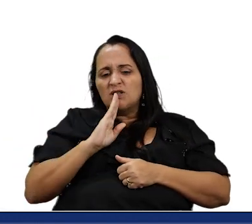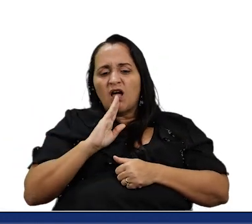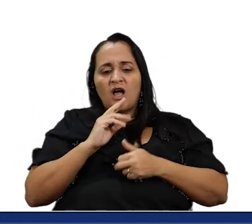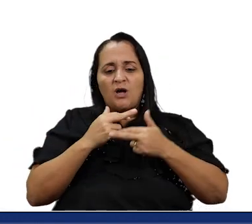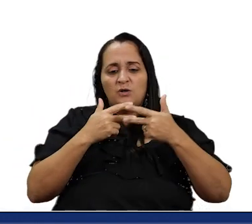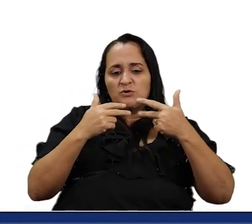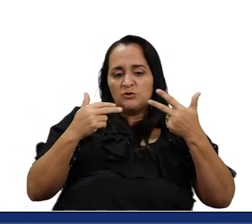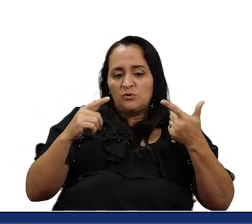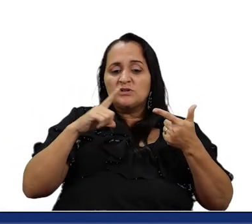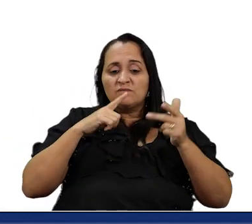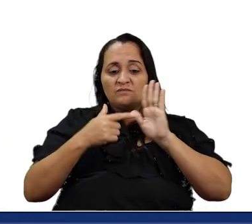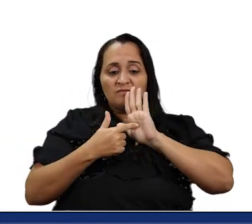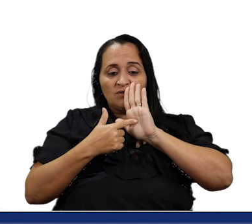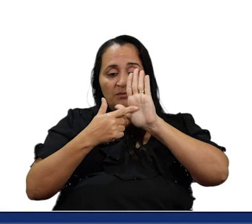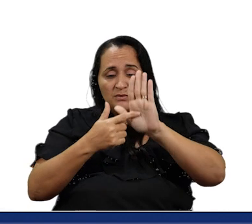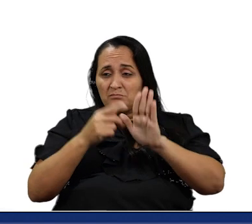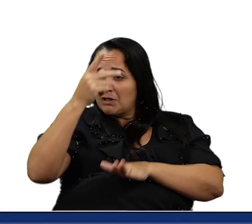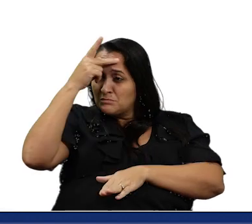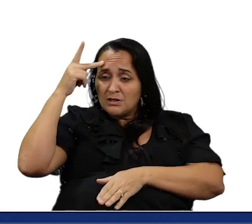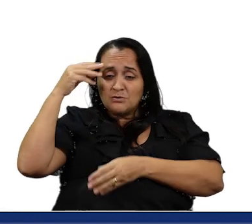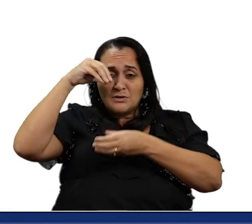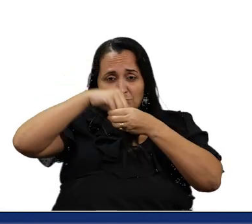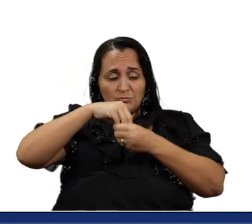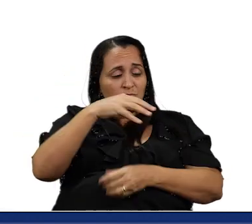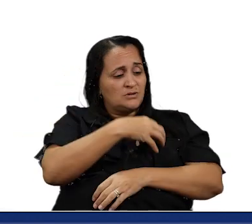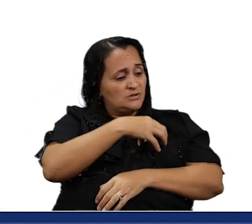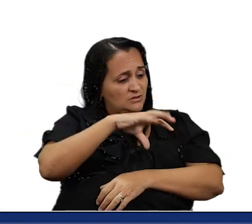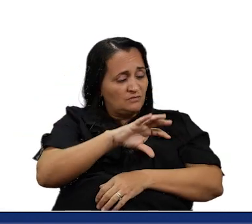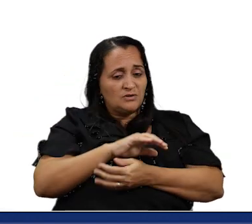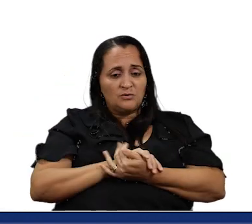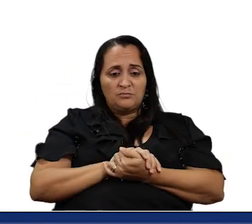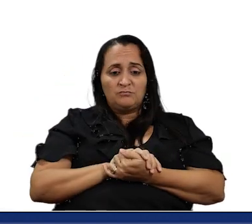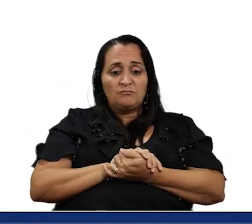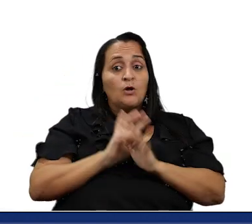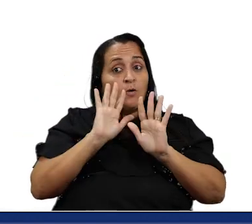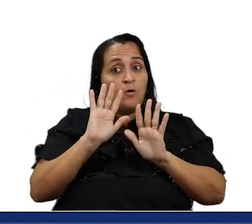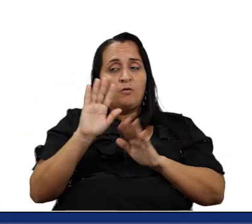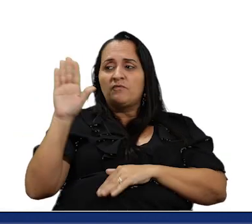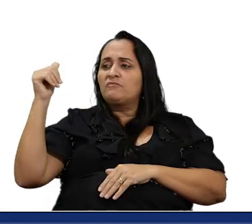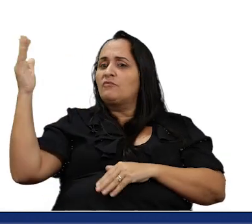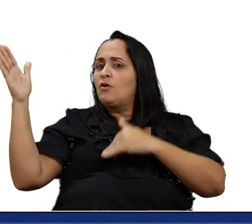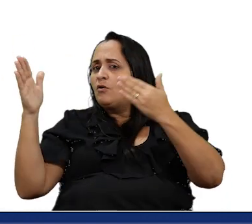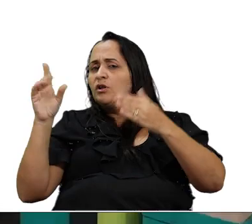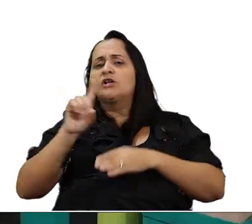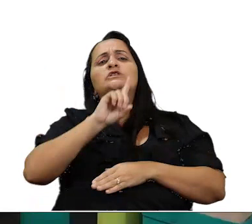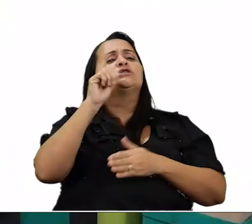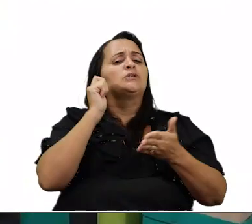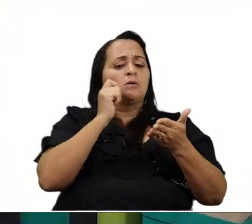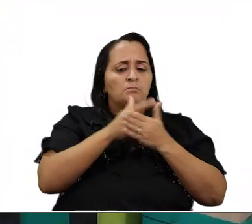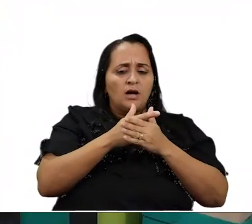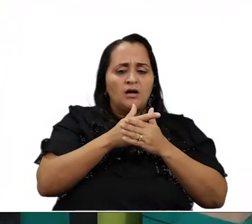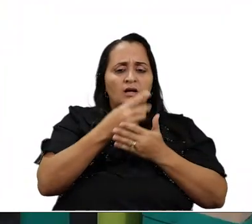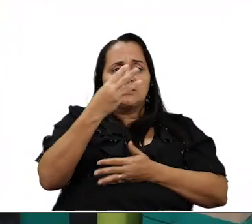o Festival da Primavera, os ingressos para a Casa do Carnaval custam R$30 inteira e R$15,50.